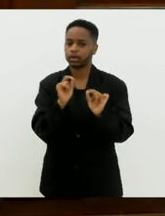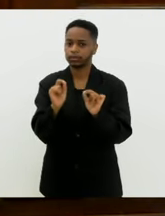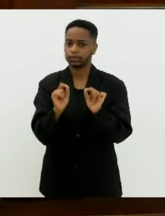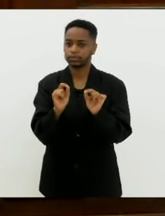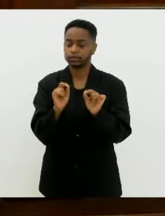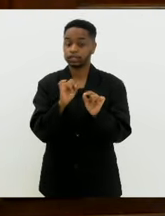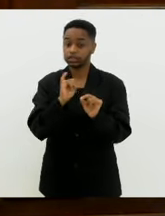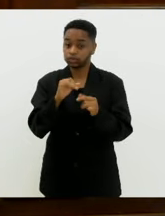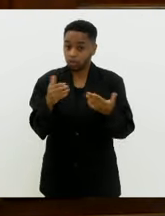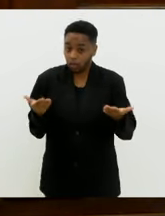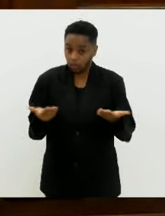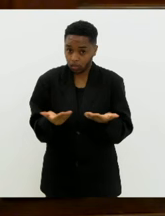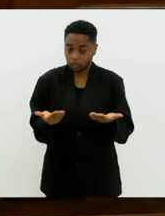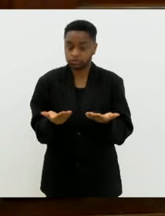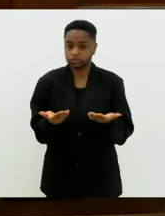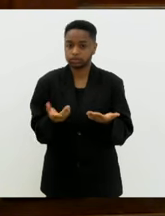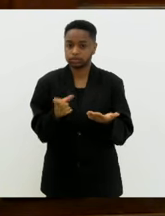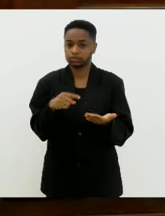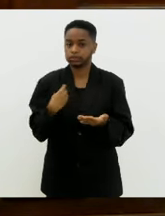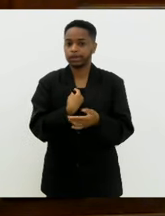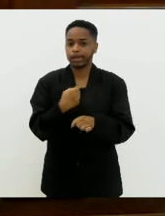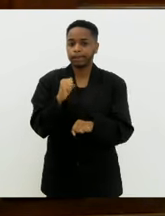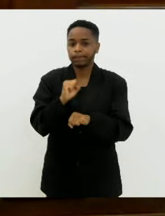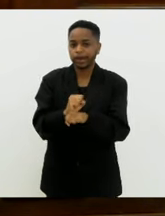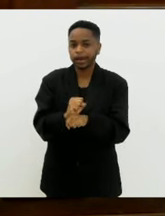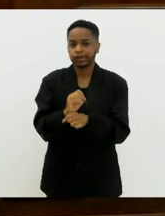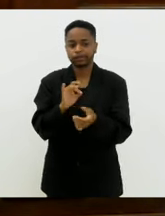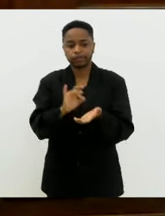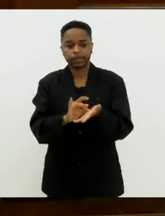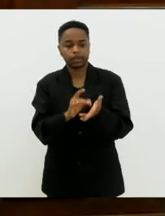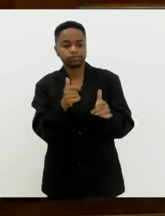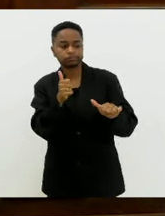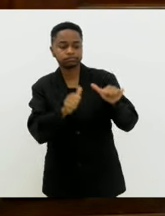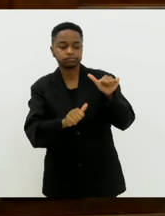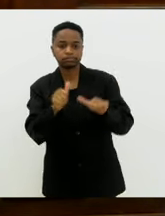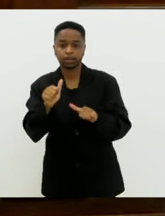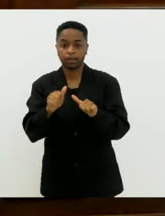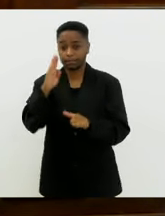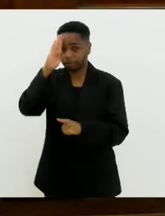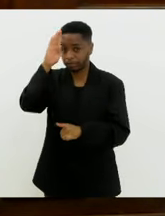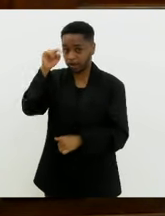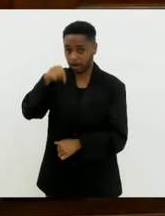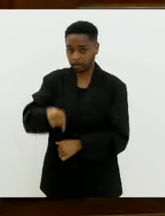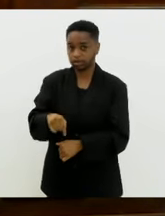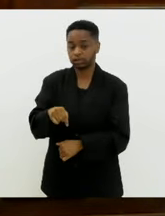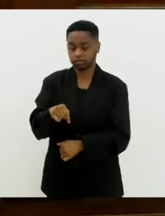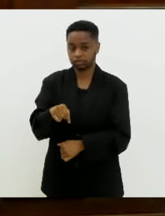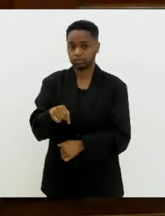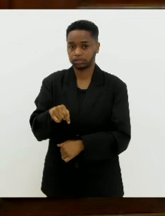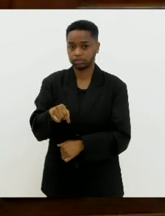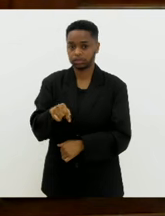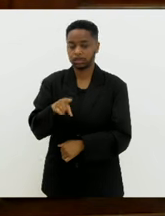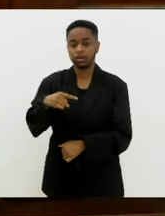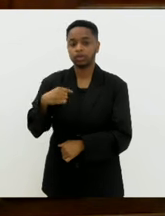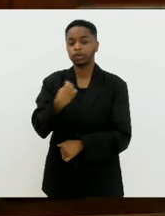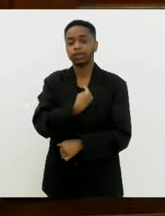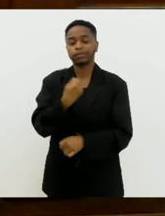hoje pararmos e analisarmos, principalmente nós aqui no parlamento, o que nós precisamos